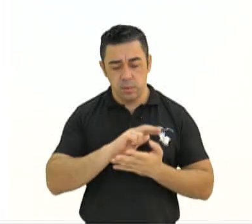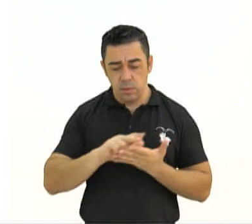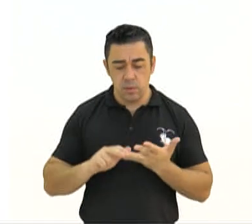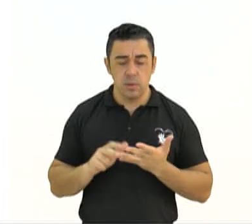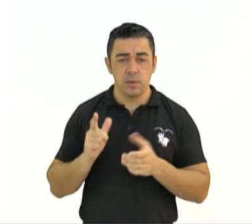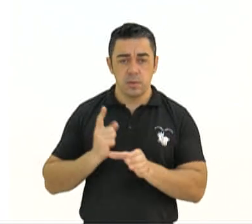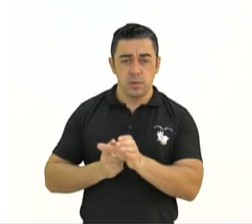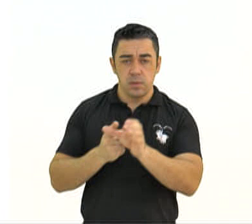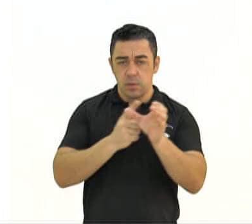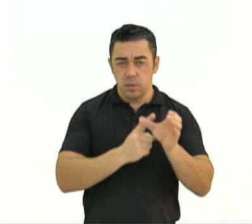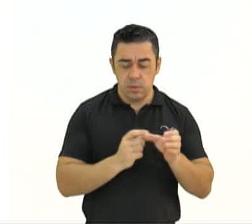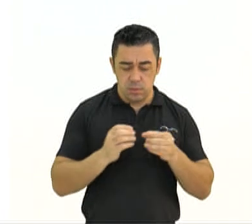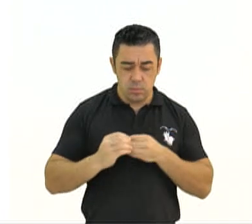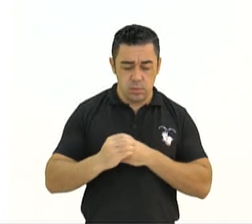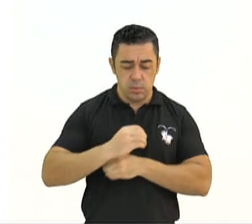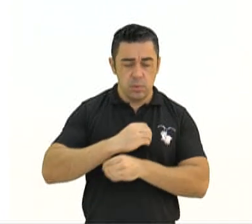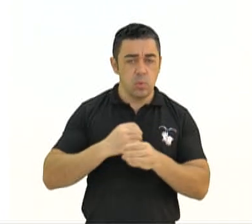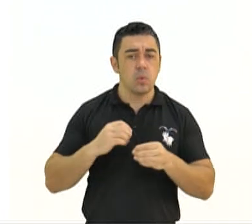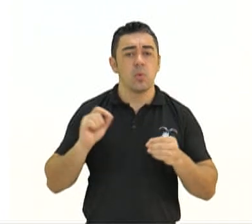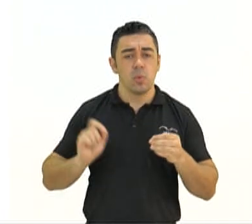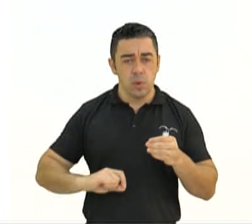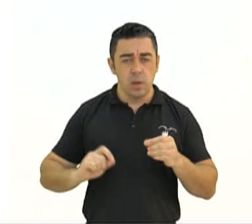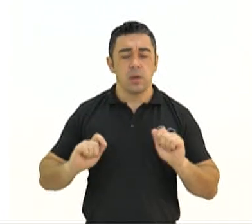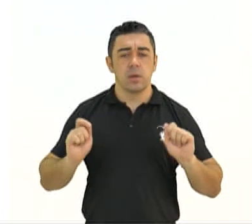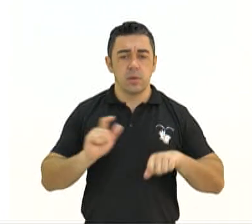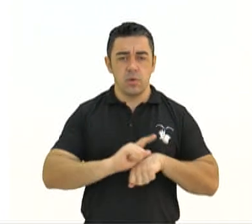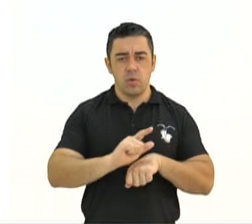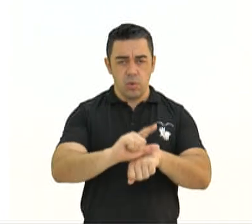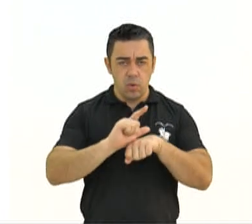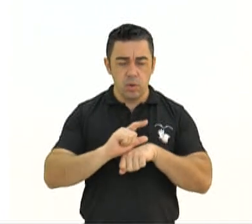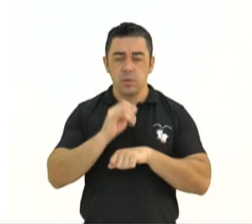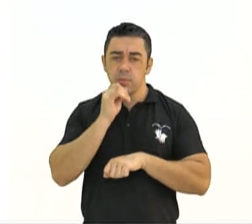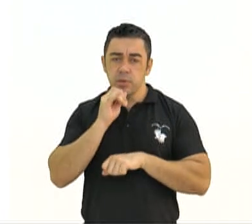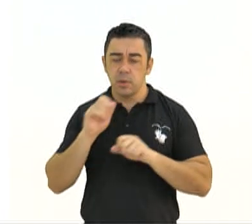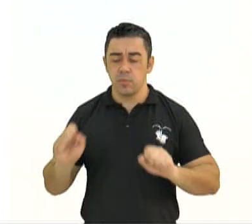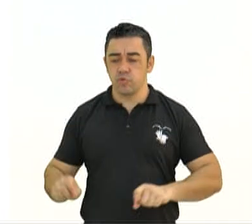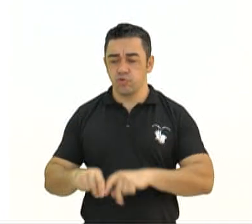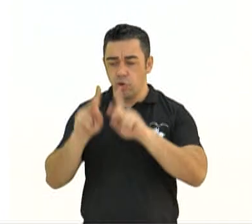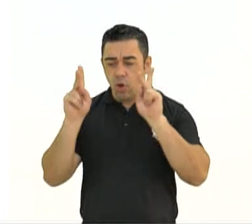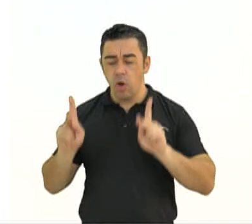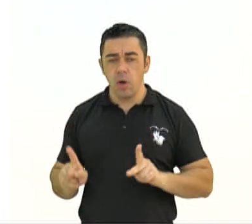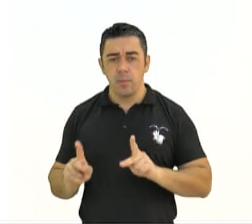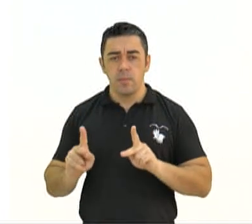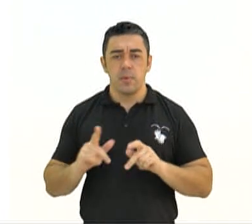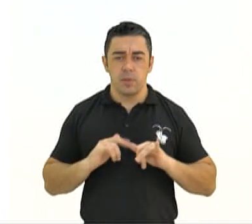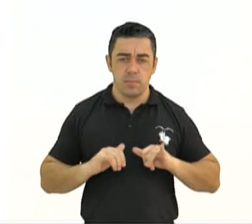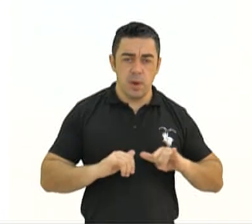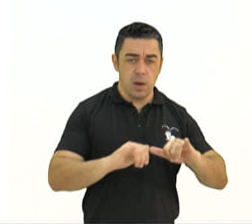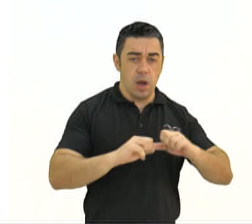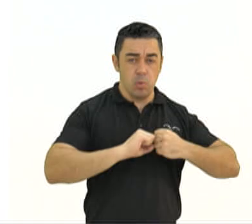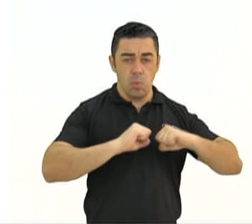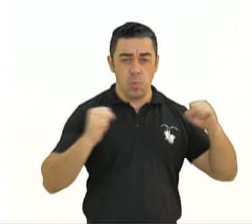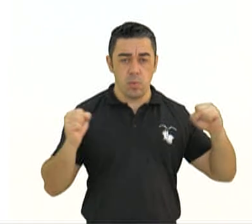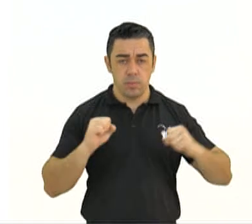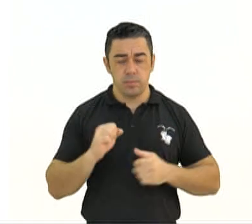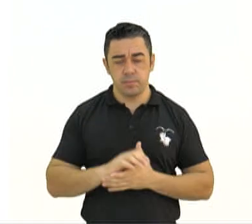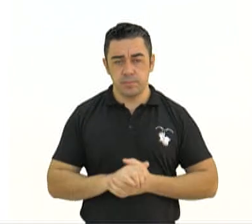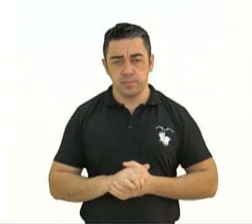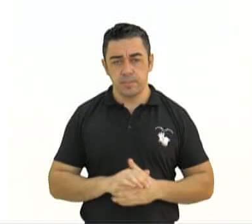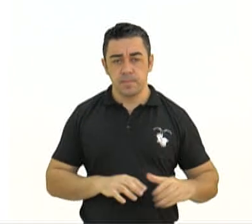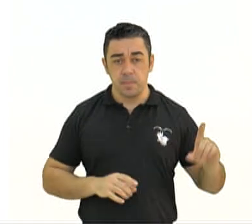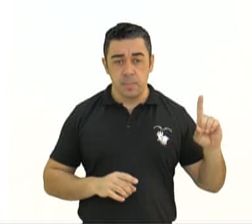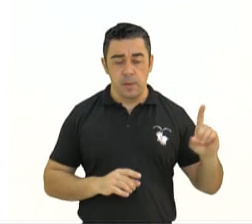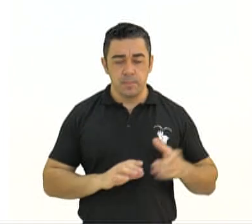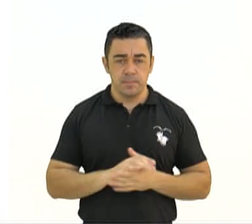metrópoles, onde proliferam estabelecimentos comerciais de grande porte, como shopping centers, hipermercados e etc. Letra D.